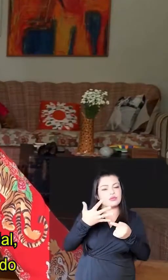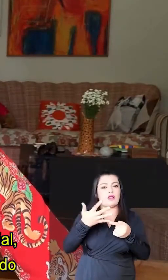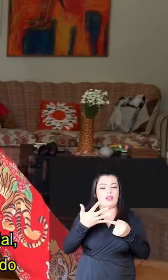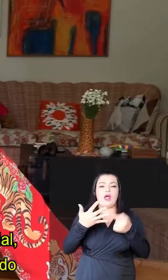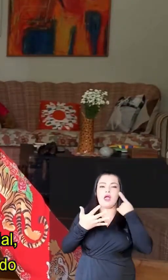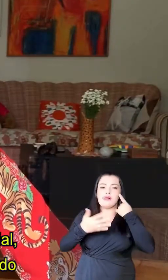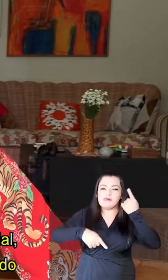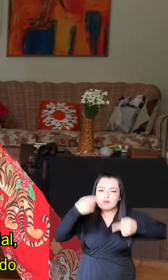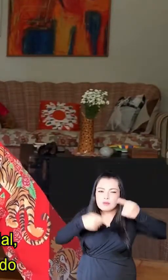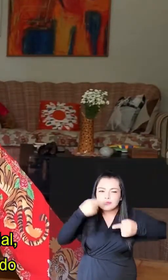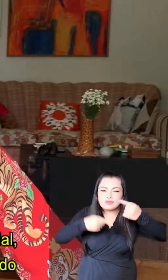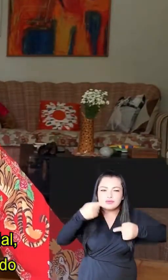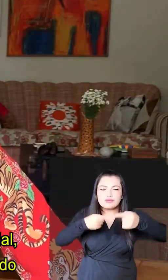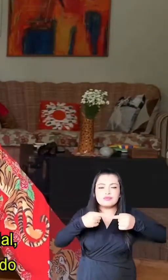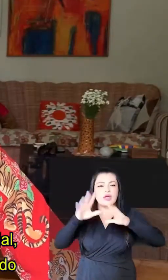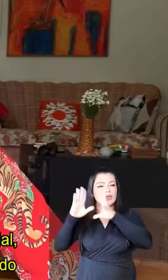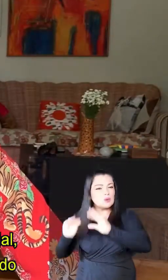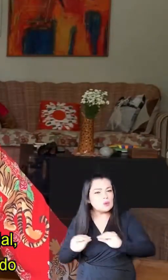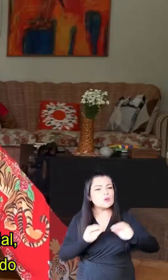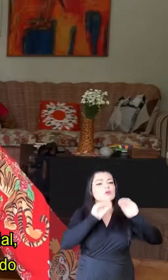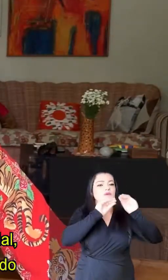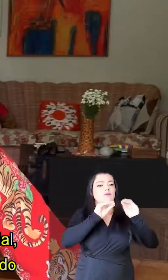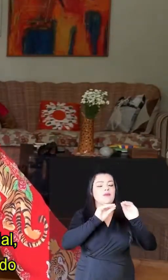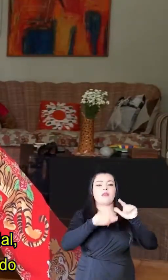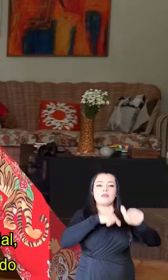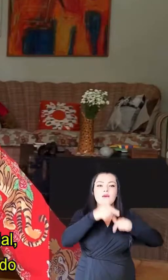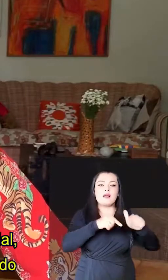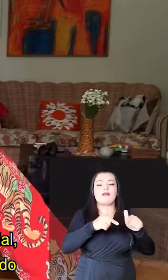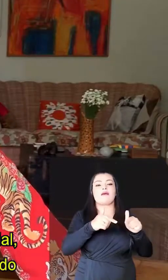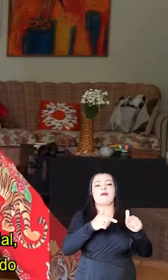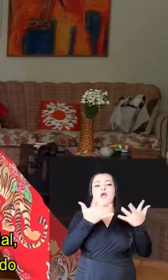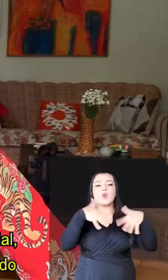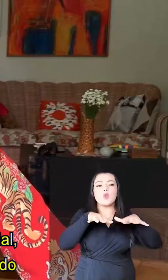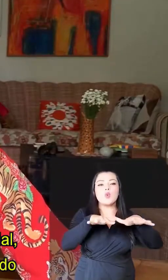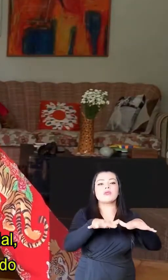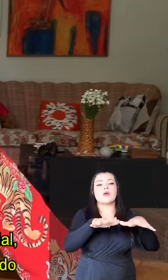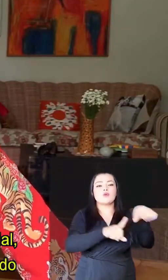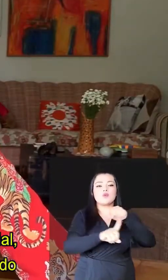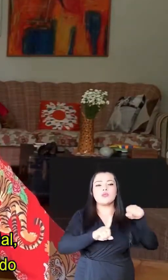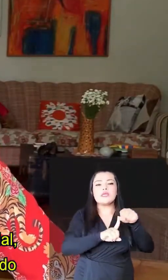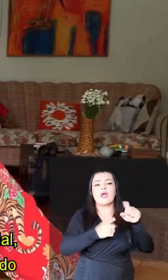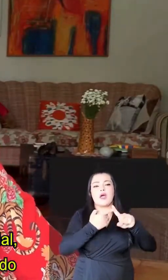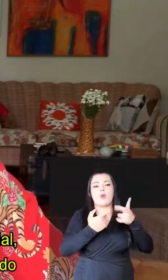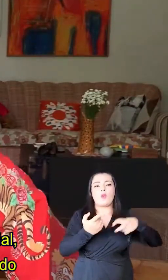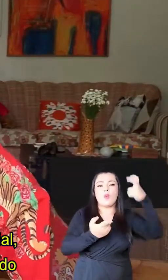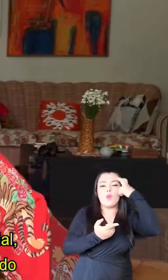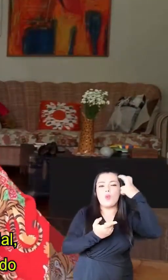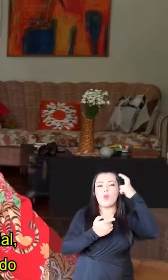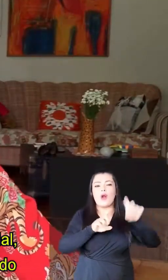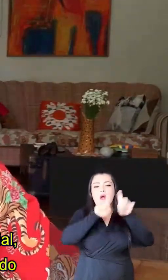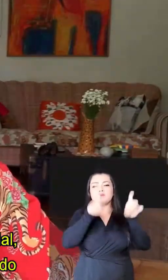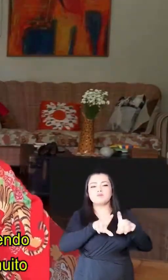esse projeto, trabalhar a inclusão social, a inclusão cultural, a inclusão digital